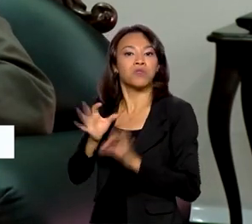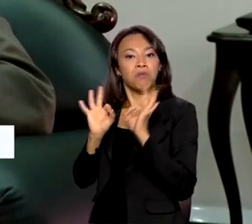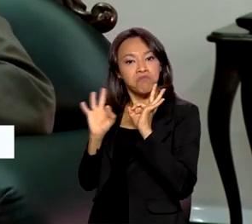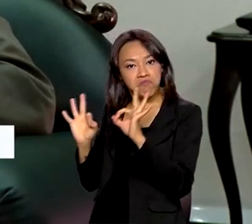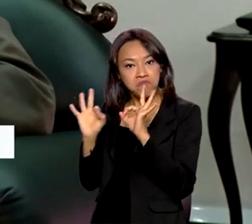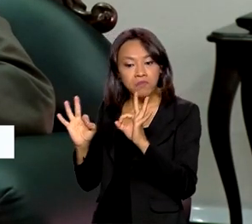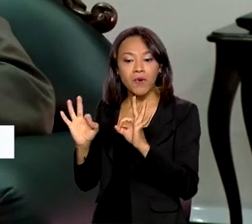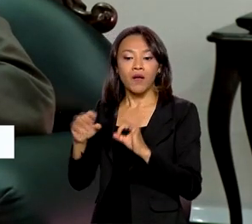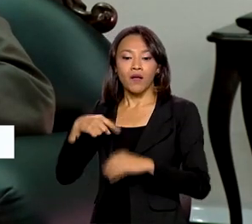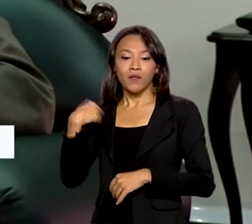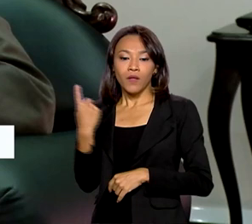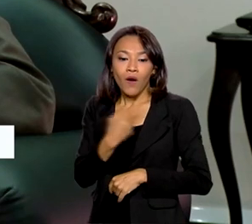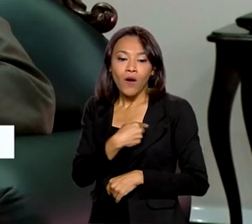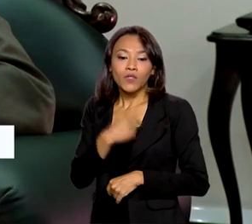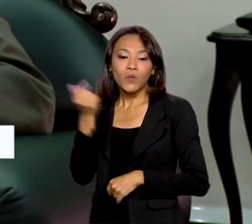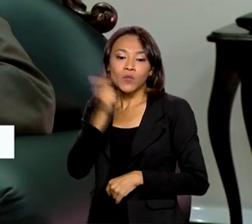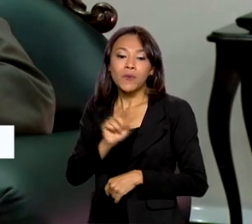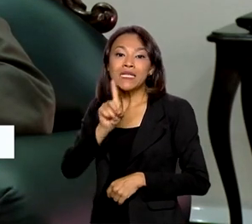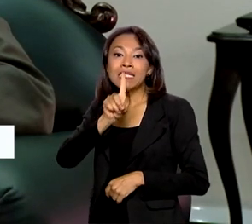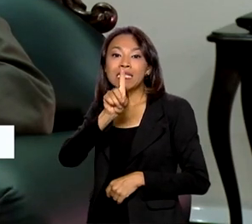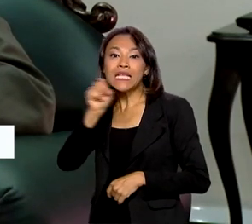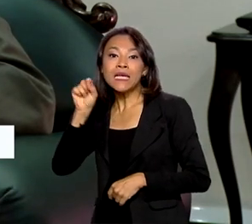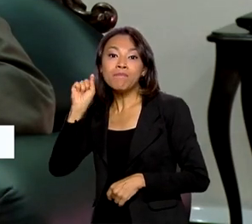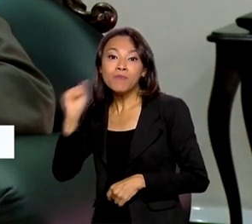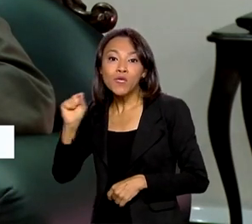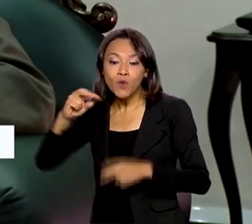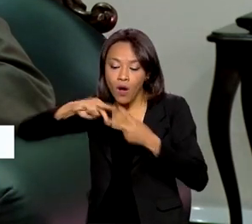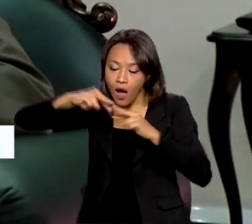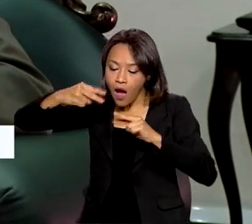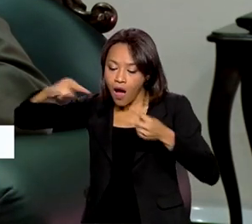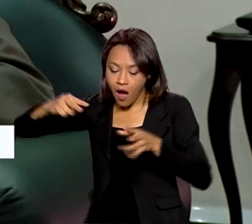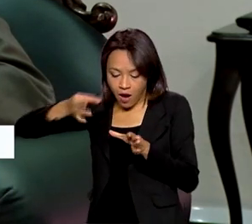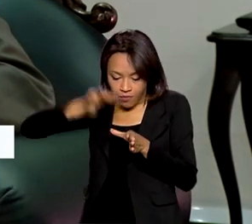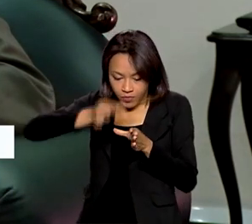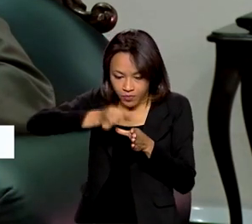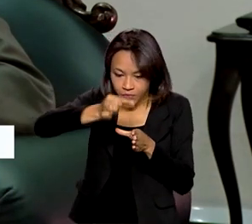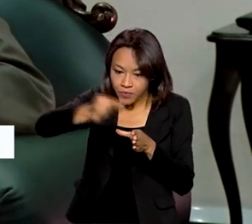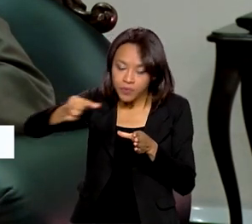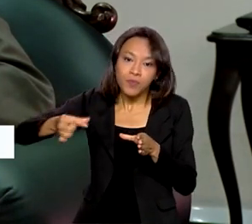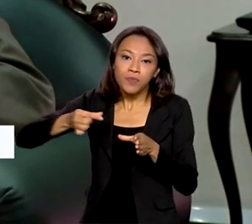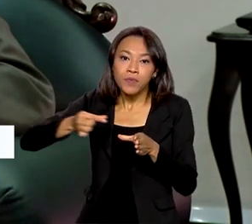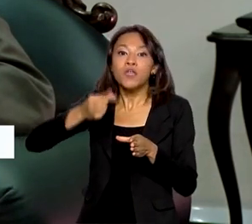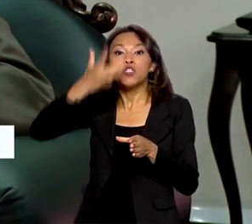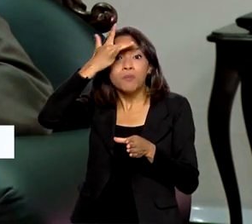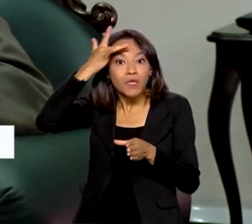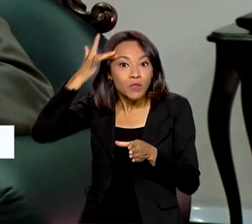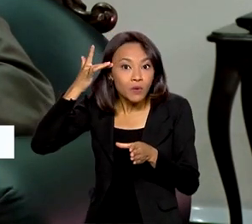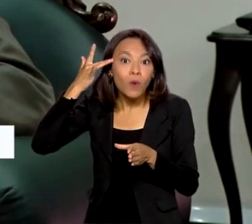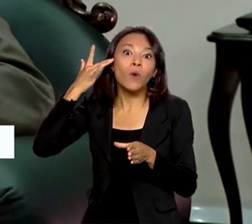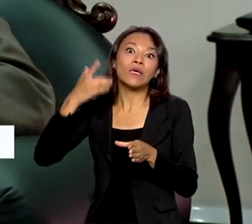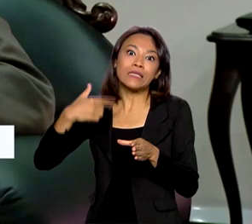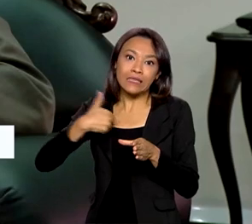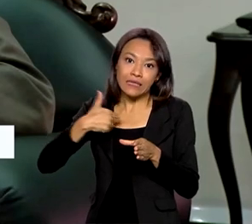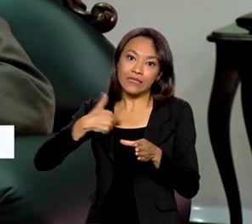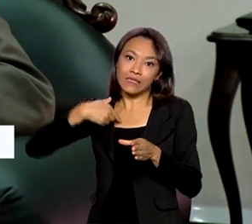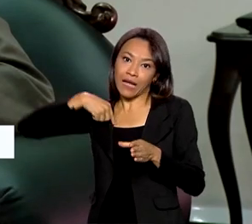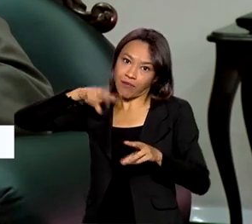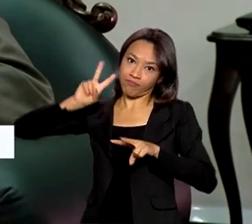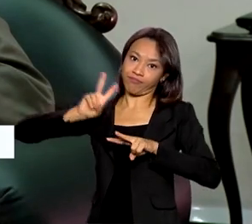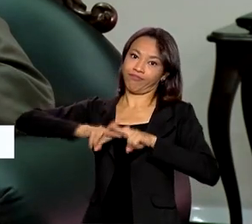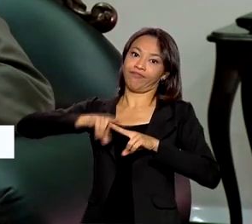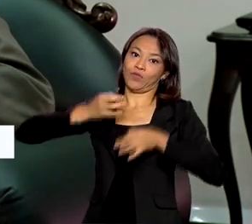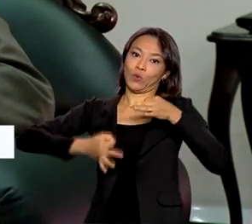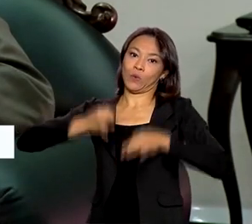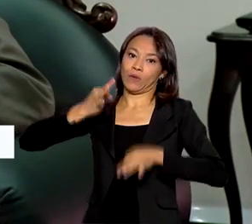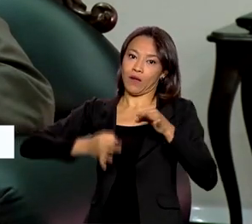né chegamos aí a marca de cem mil materiais genéticos de indivíduos Condenados criminalmente o nosso banco é o número 14